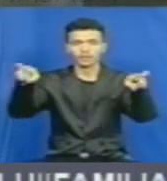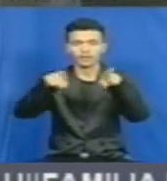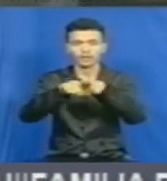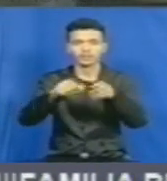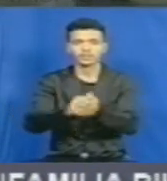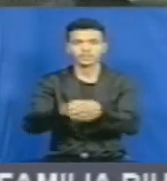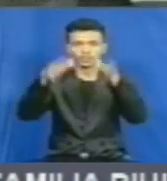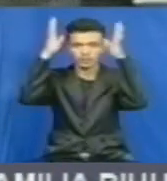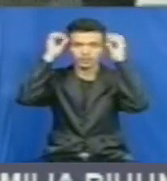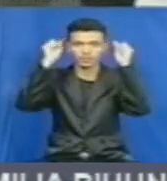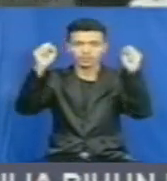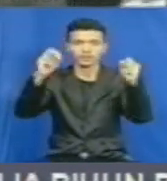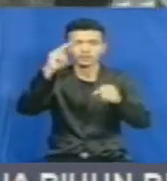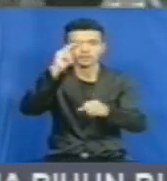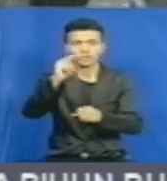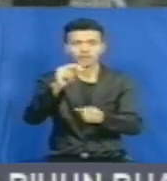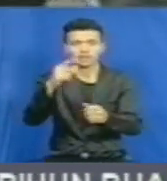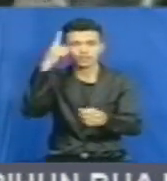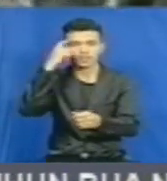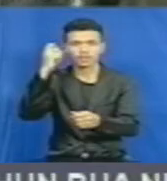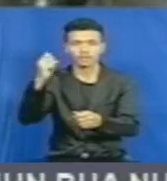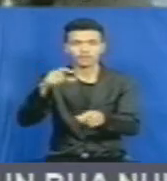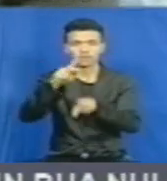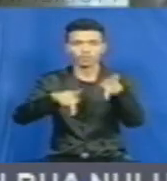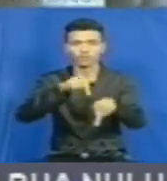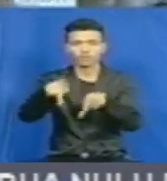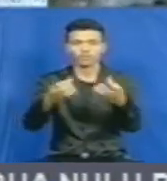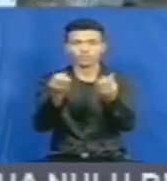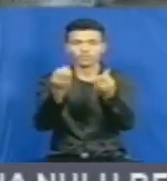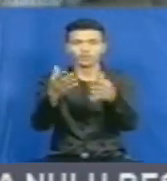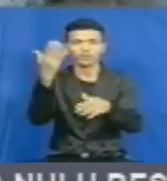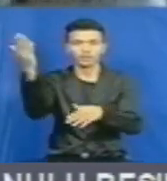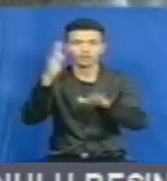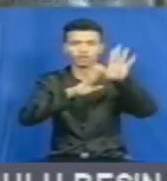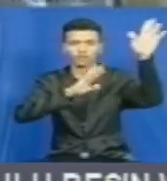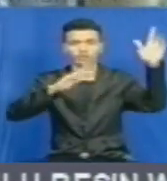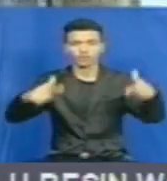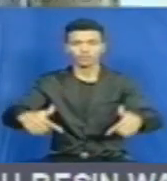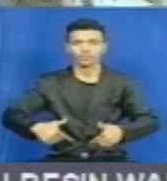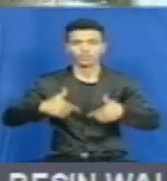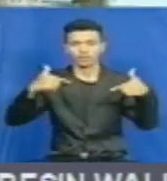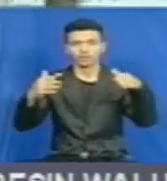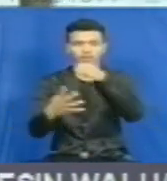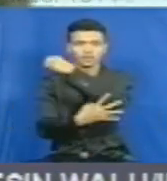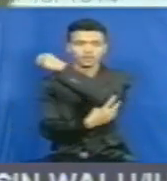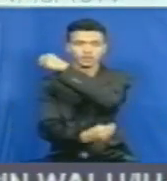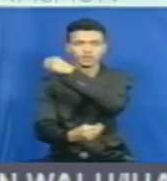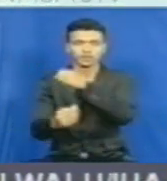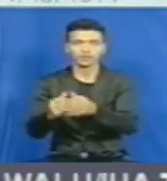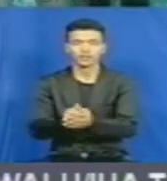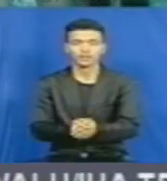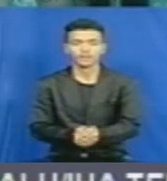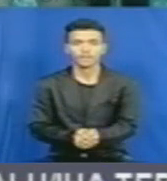iniciativa Presidente da República Nian também povo Barak e a área remotas Maurícia condição vulnerável. O Edené beneficiário